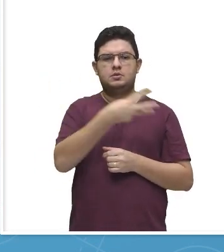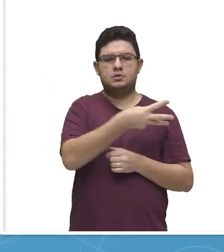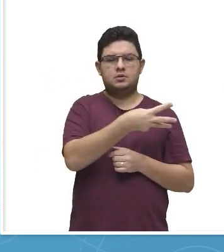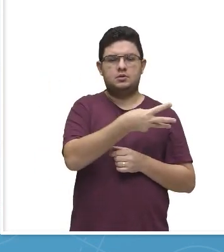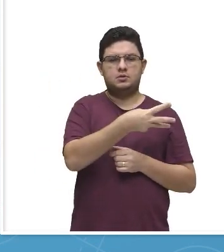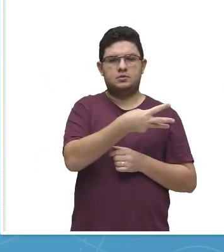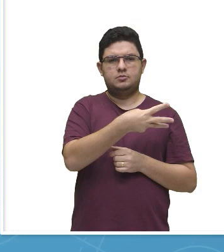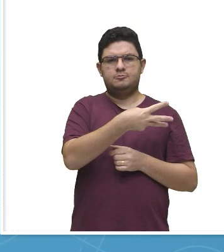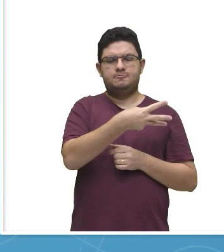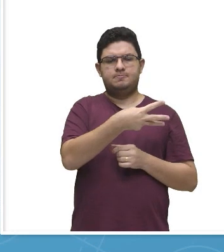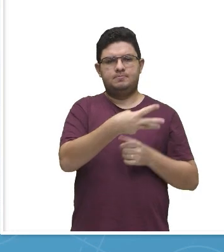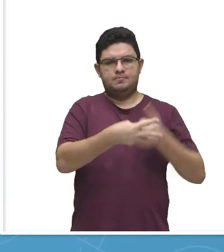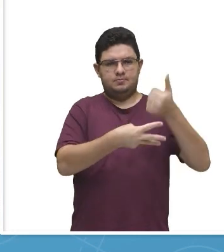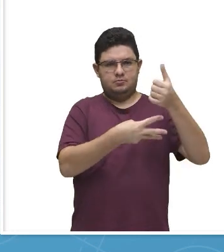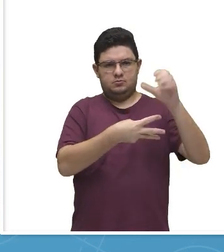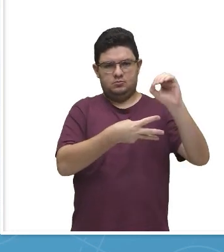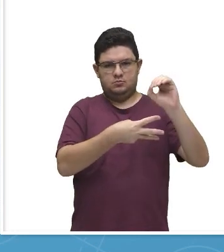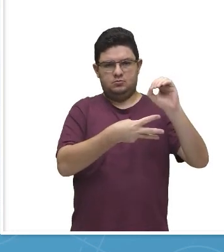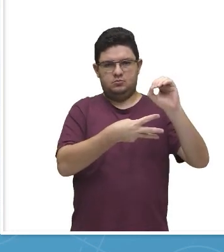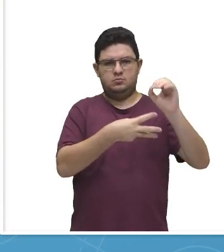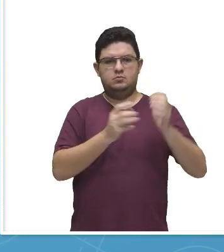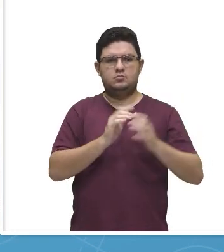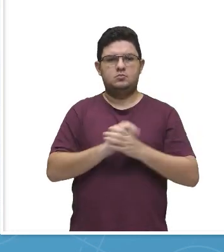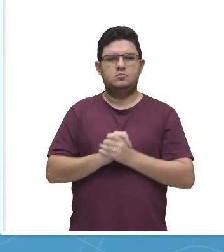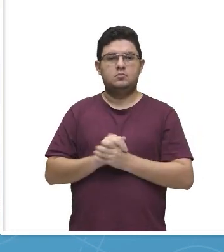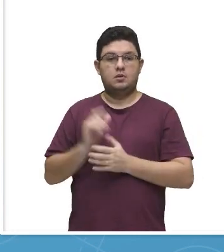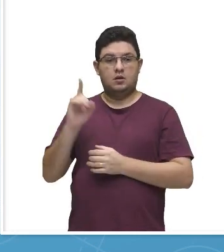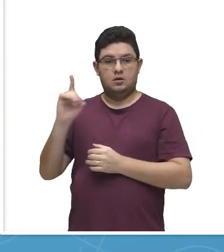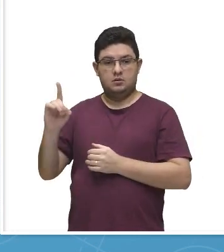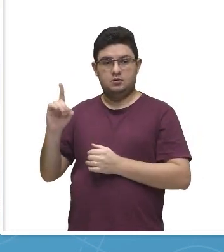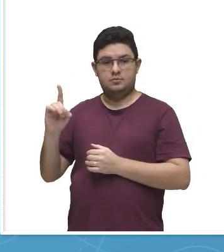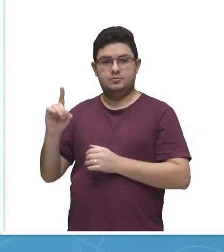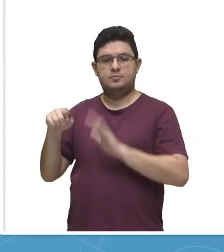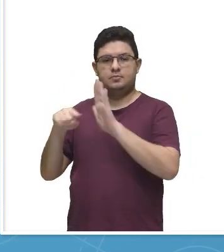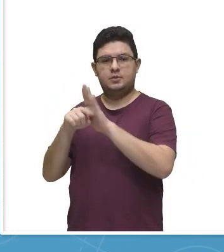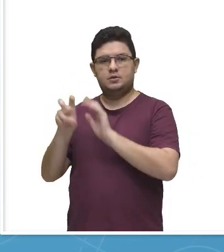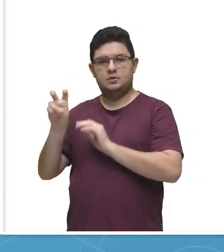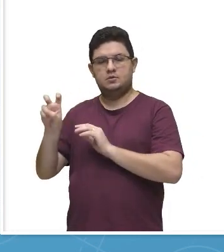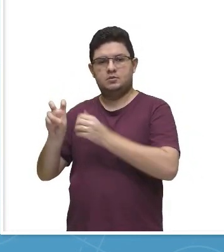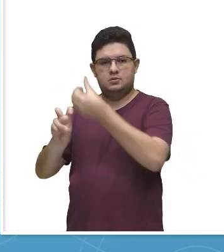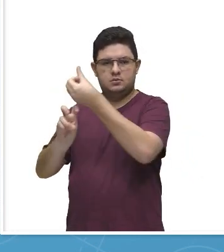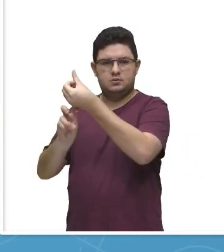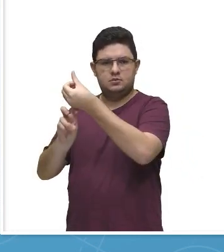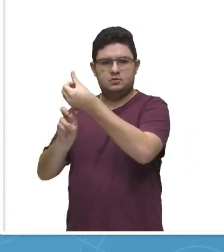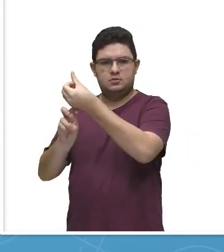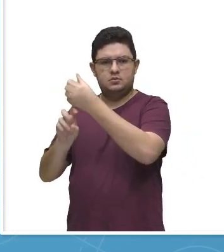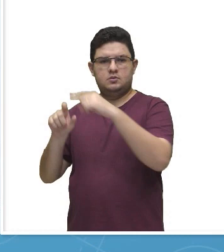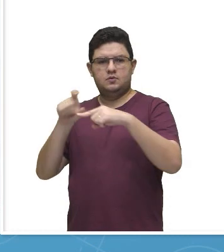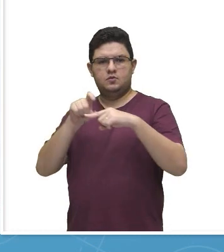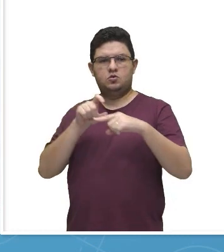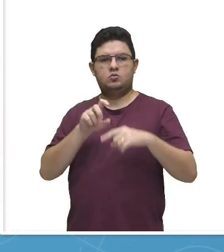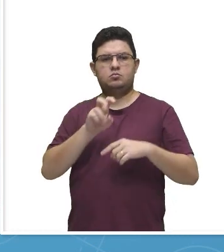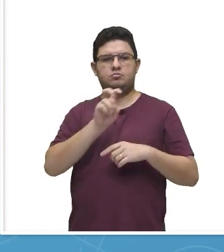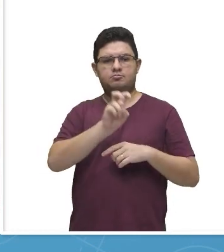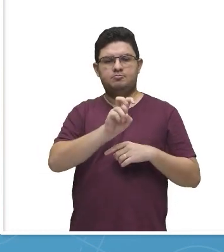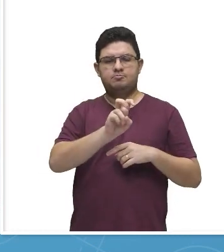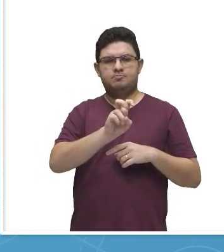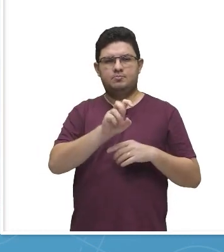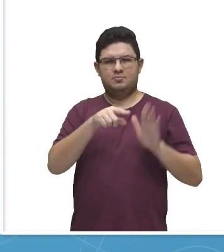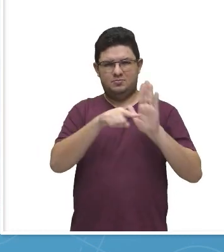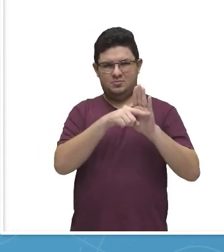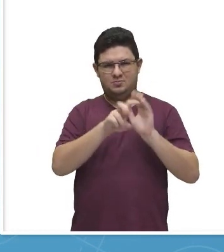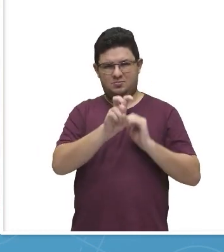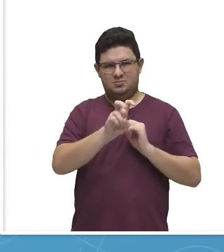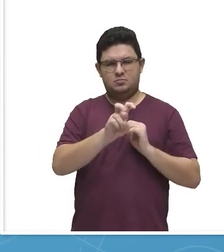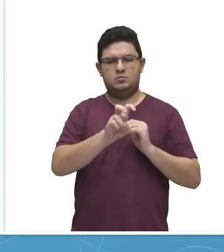4, 5, mais 5, 10. Letra D, menos 5 a sexta dividido por menos 5 ao quadrado. Repetimos a base, que é menos 5,